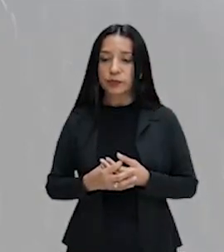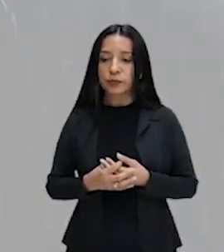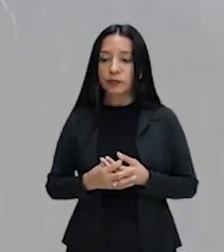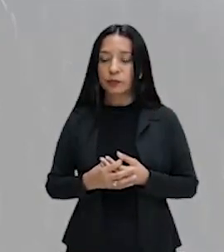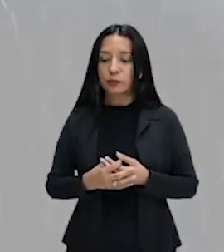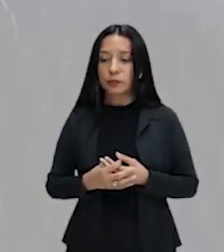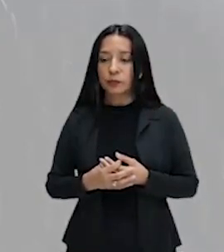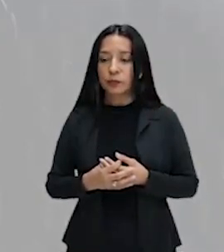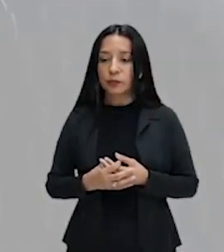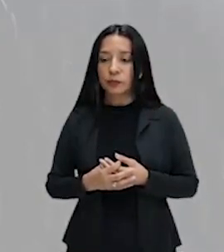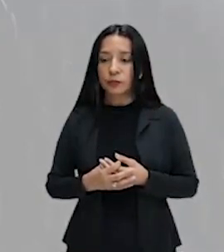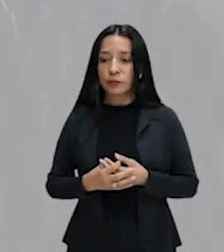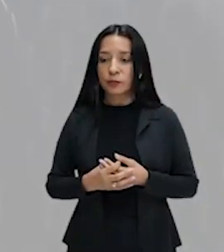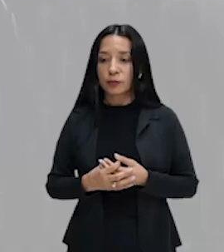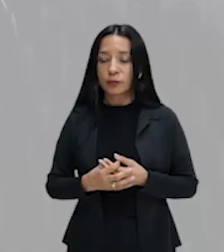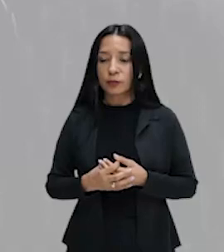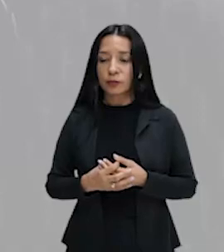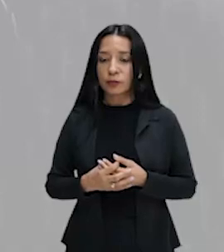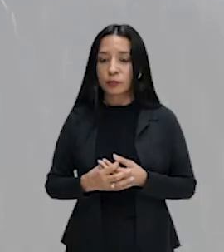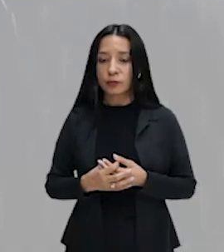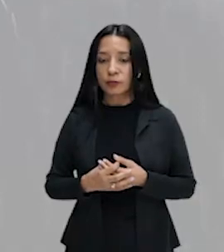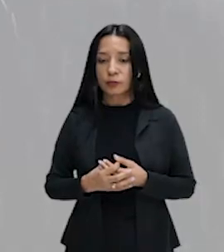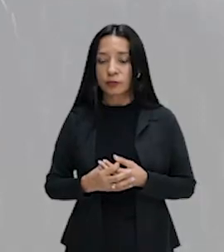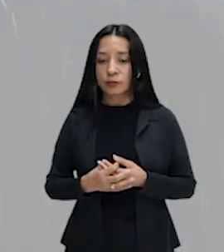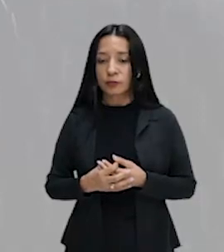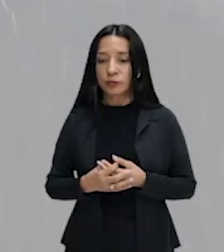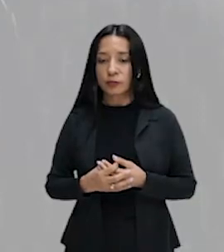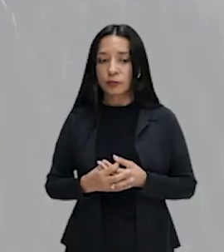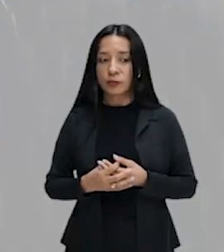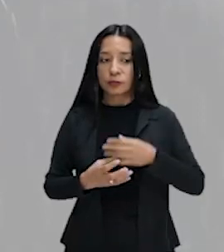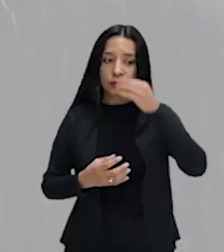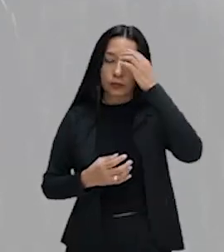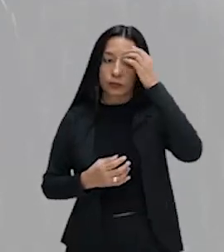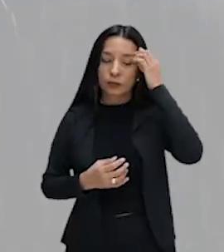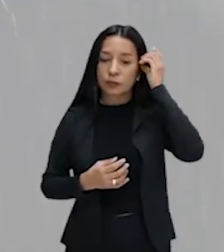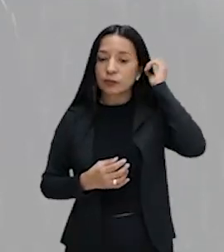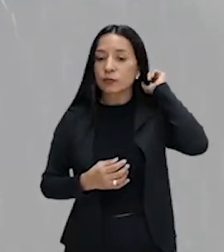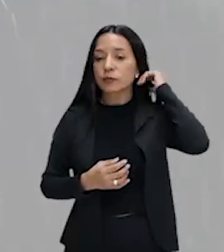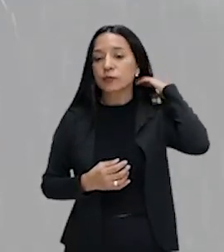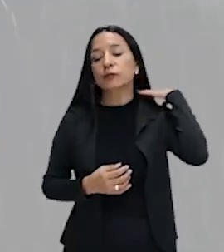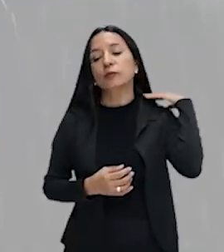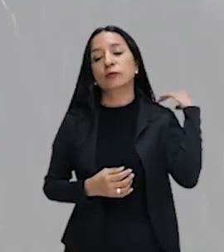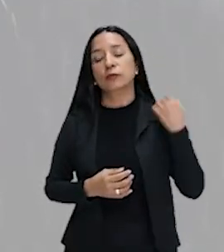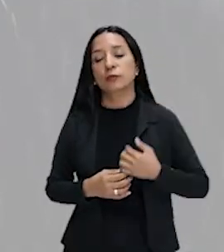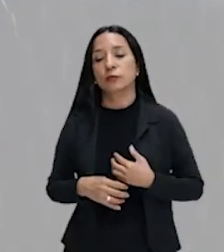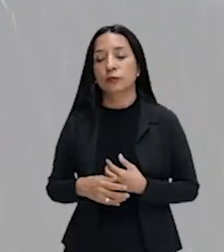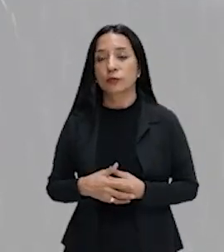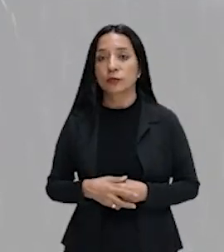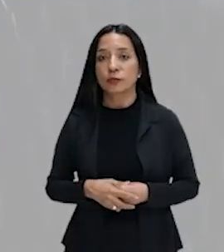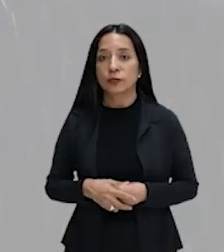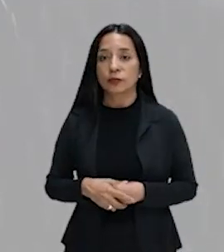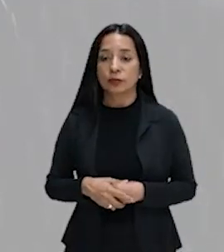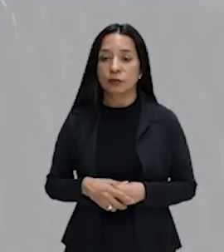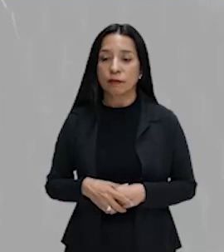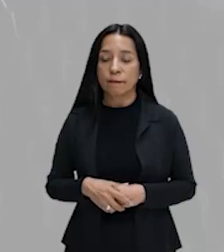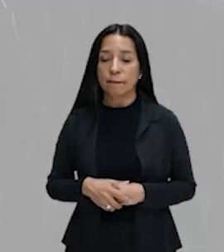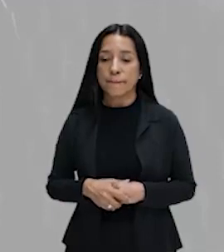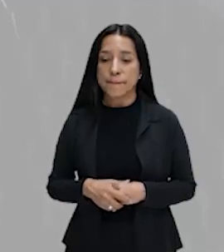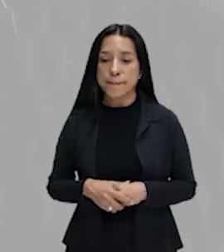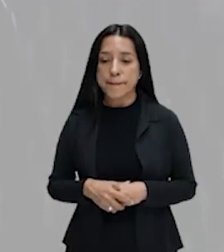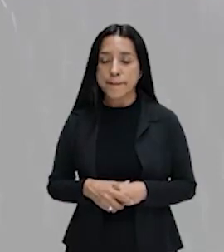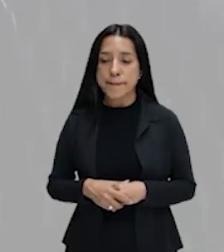Czão inibe a manifestação da cor, determinando flores brancas. E